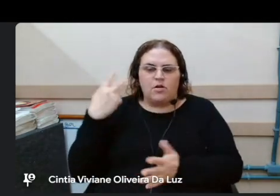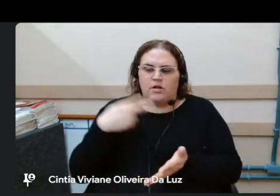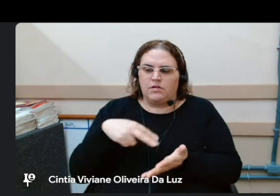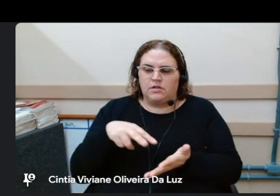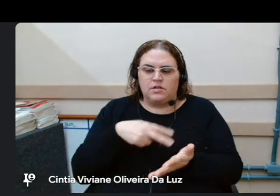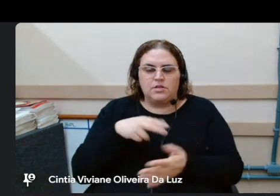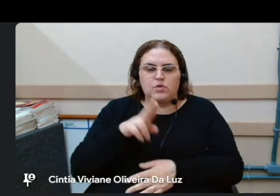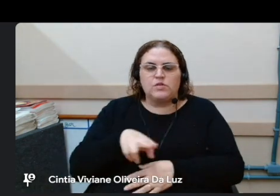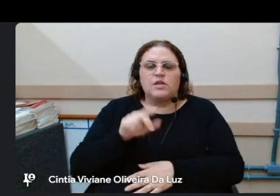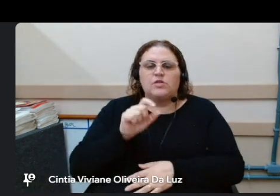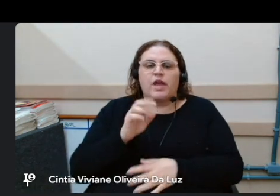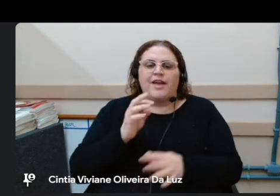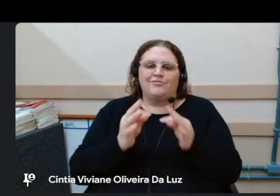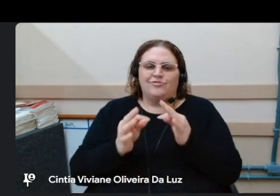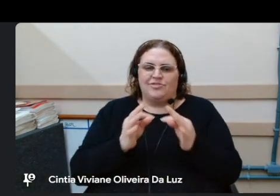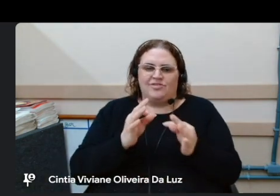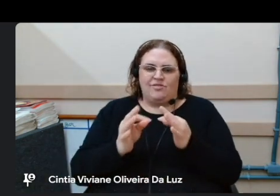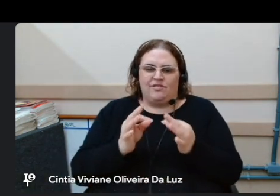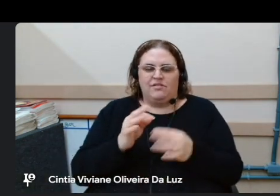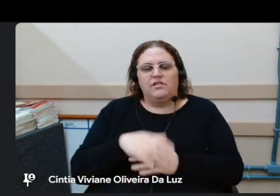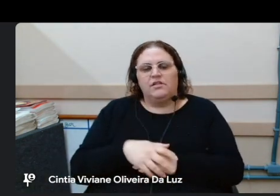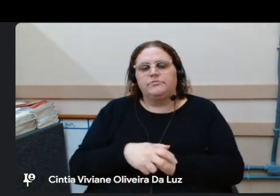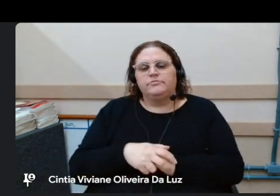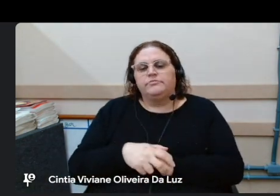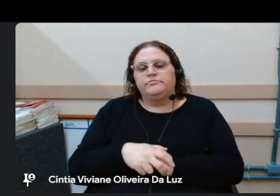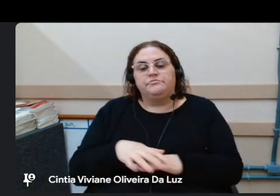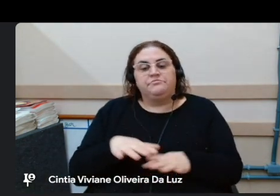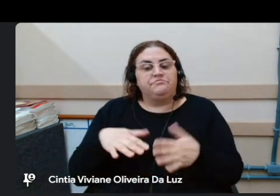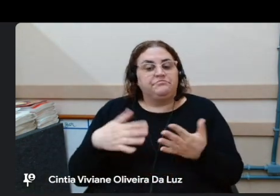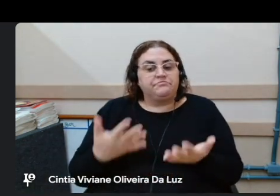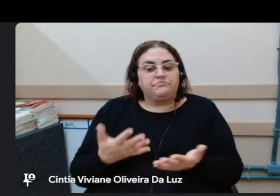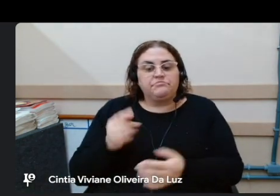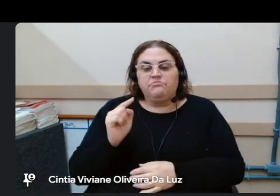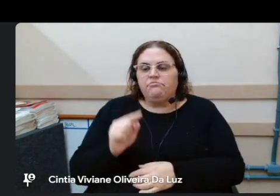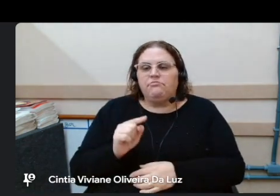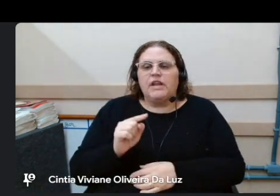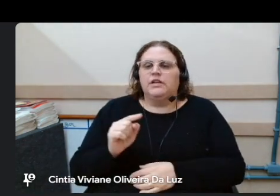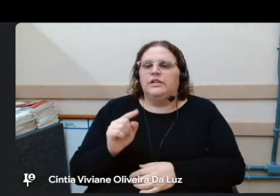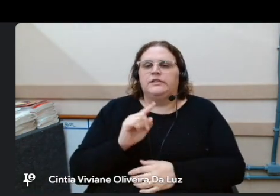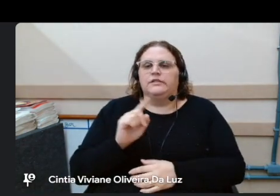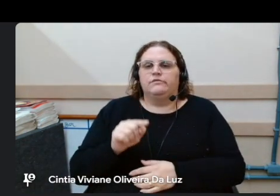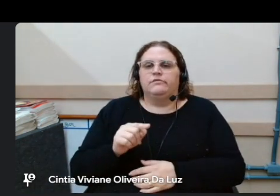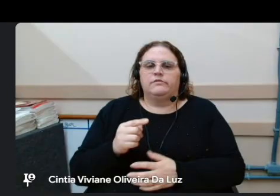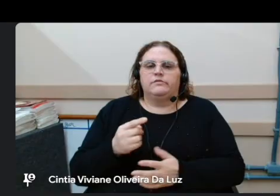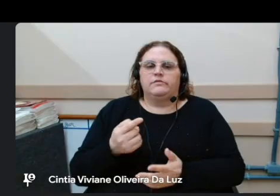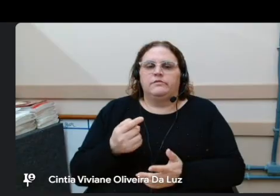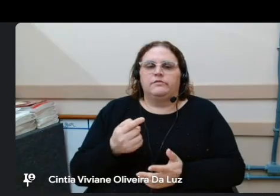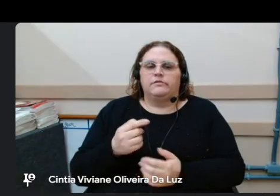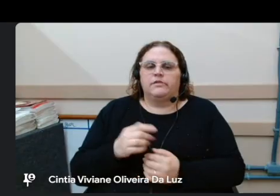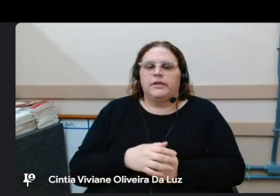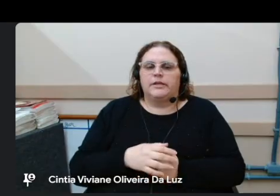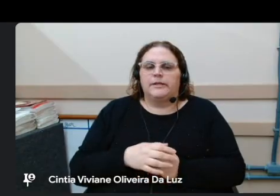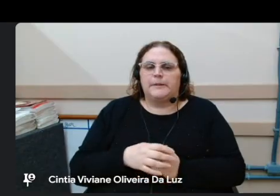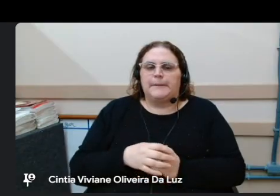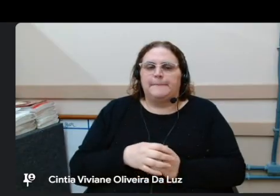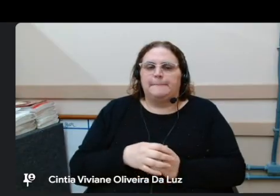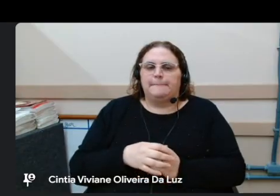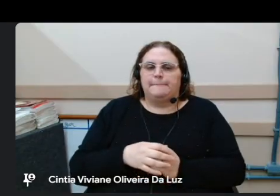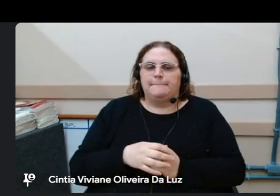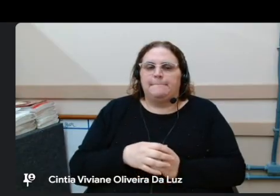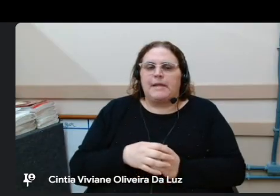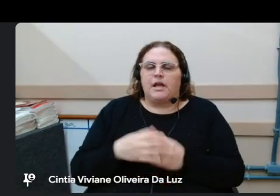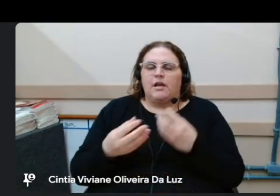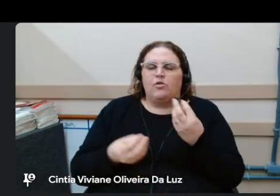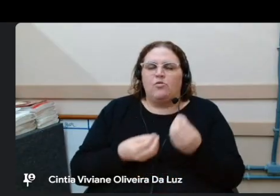da história da dança usando o tiktok então ele não né não é o o o o o meio em si